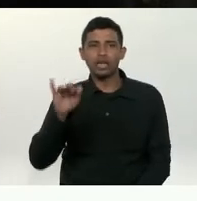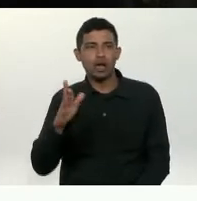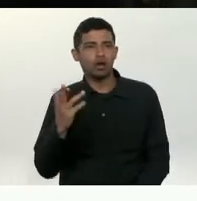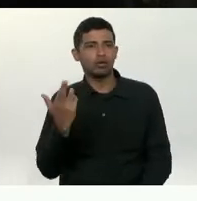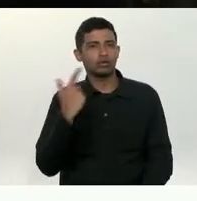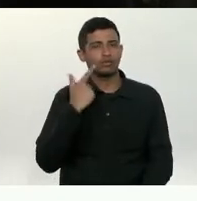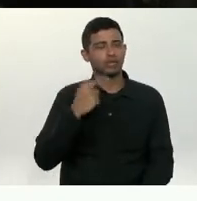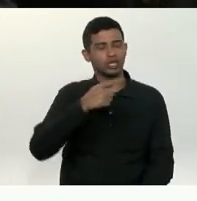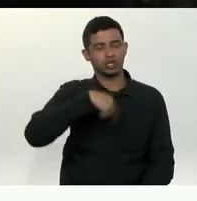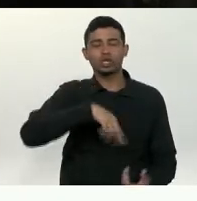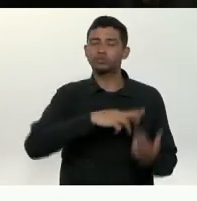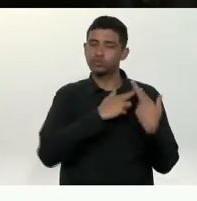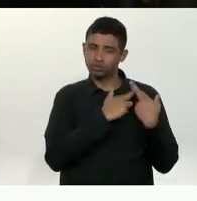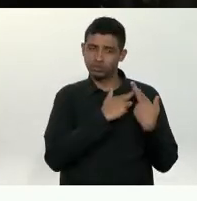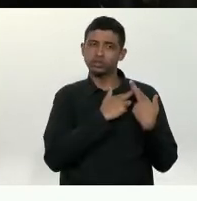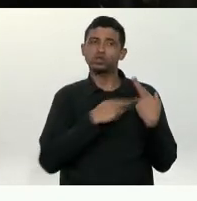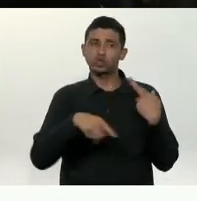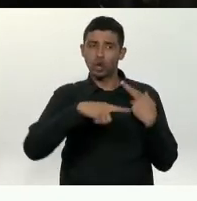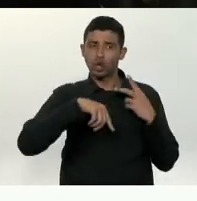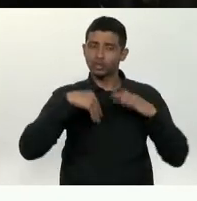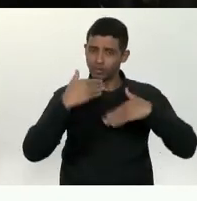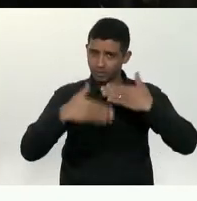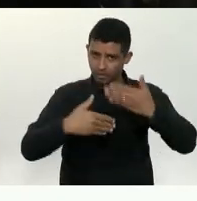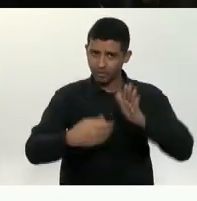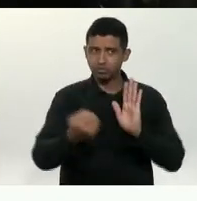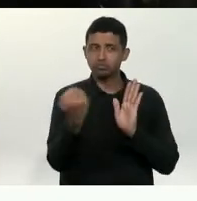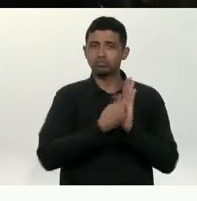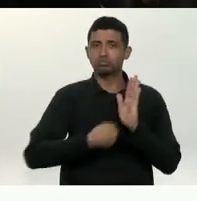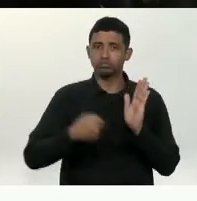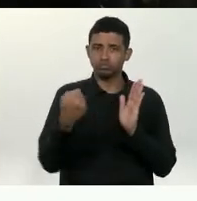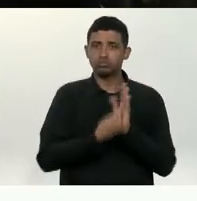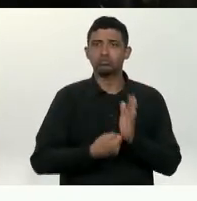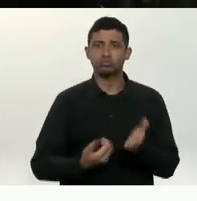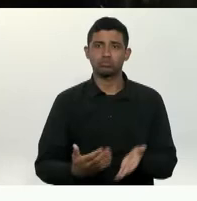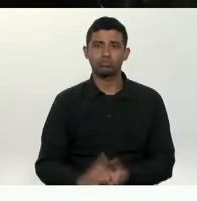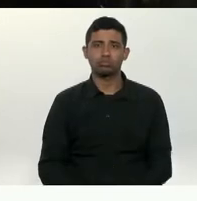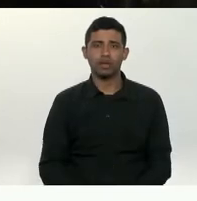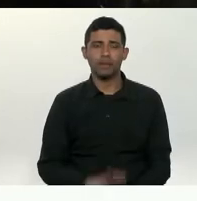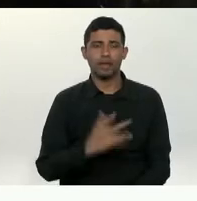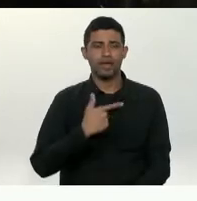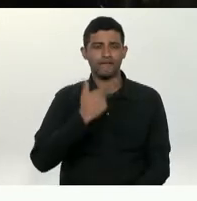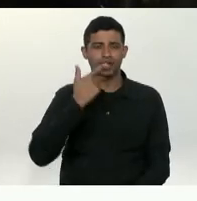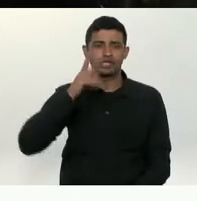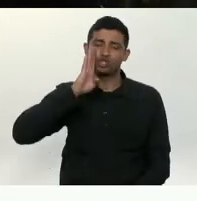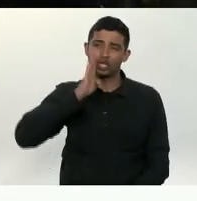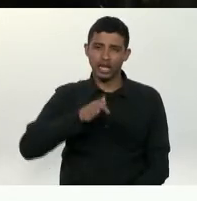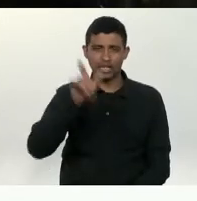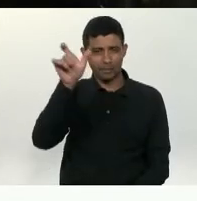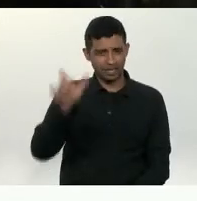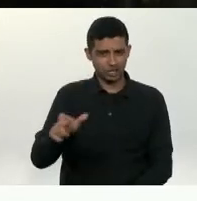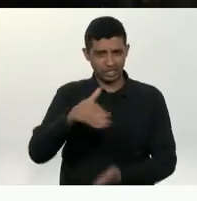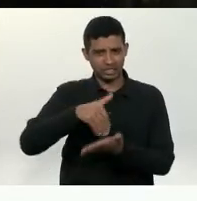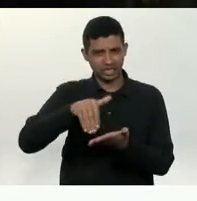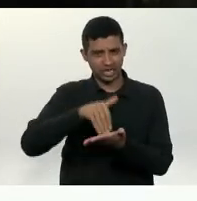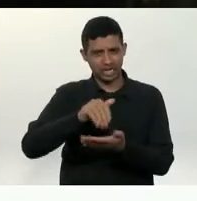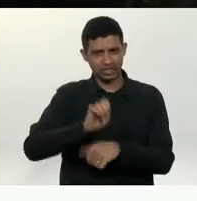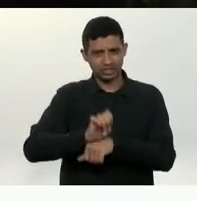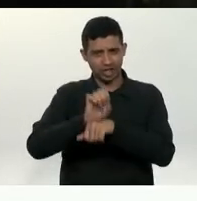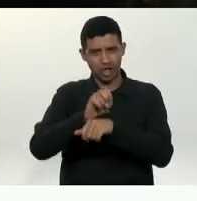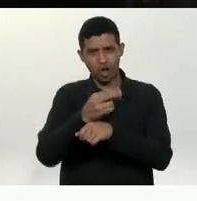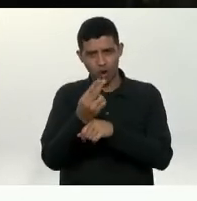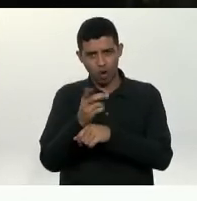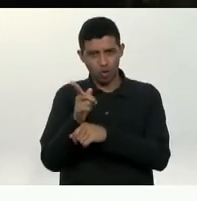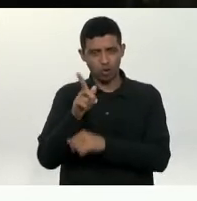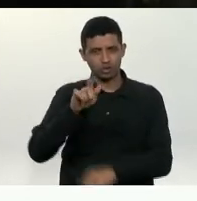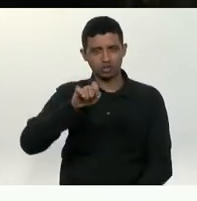nossa, porque vai ser cobrado depois, e aí não é cobrado diretamente do secretário de Estado, muito menos da Genesa, é